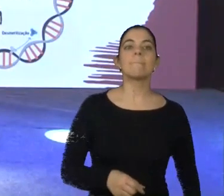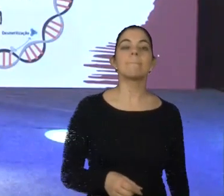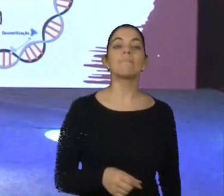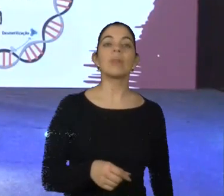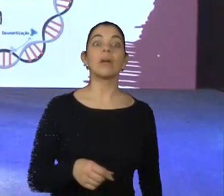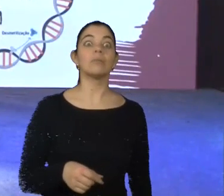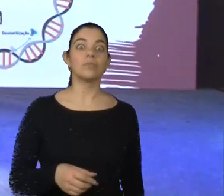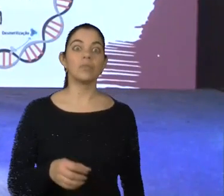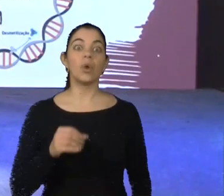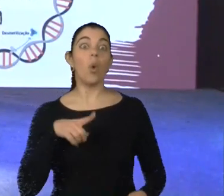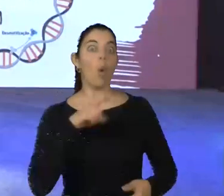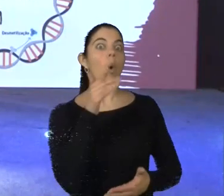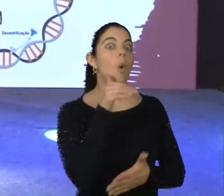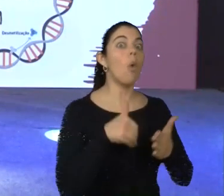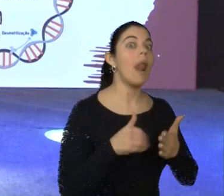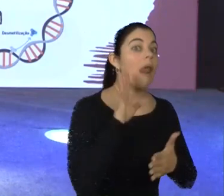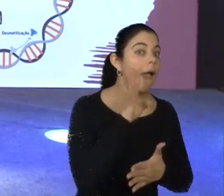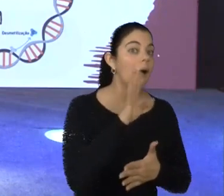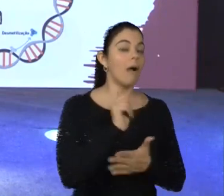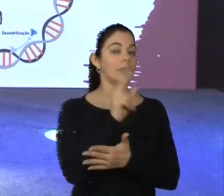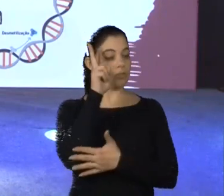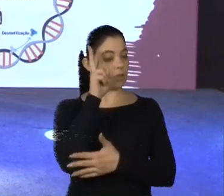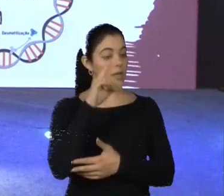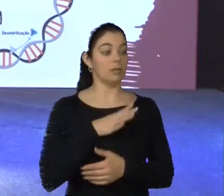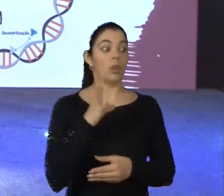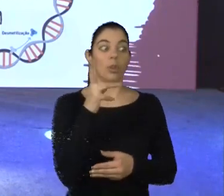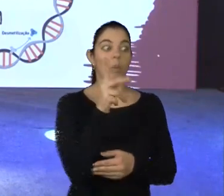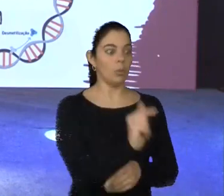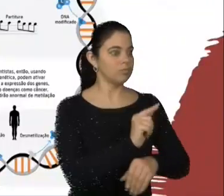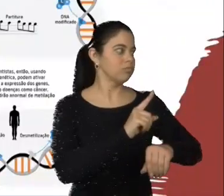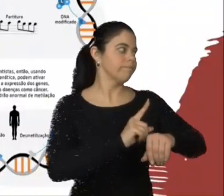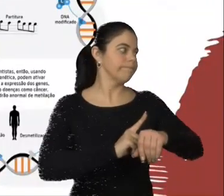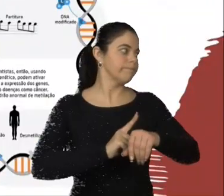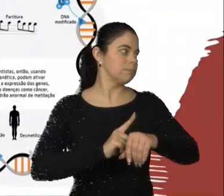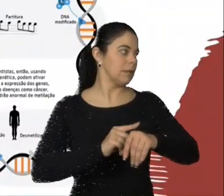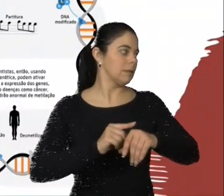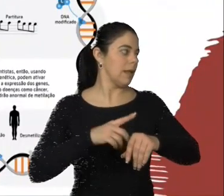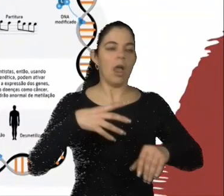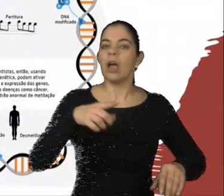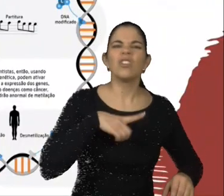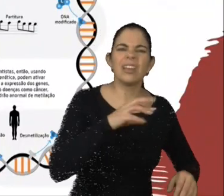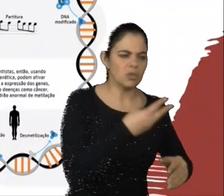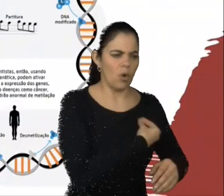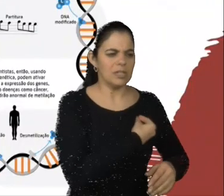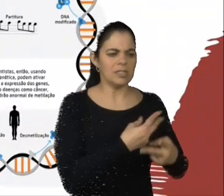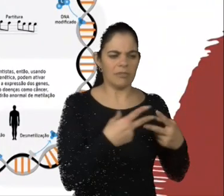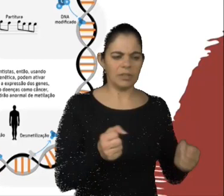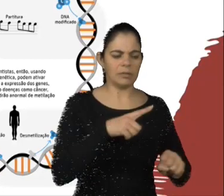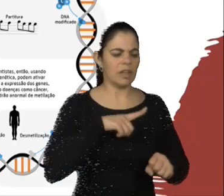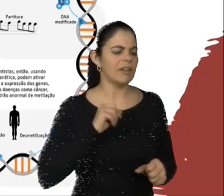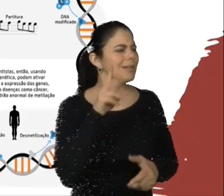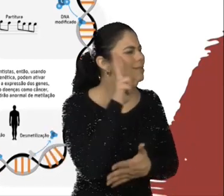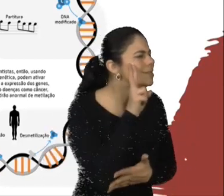O bacana dessa história é que a todo momento cada coisa que a gente faz a gente está programando e reprogramando.